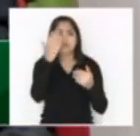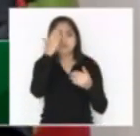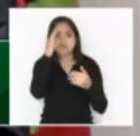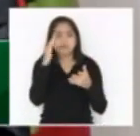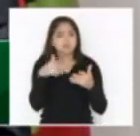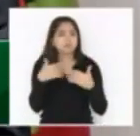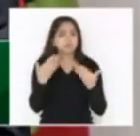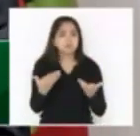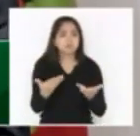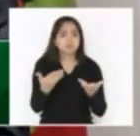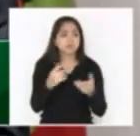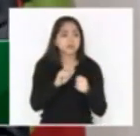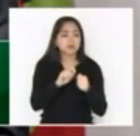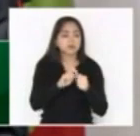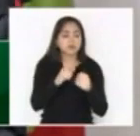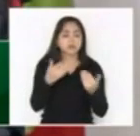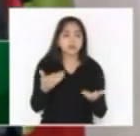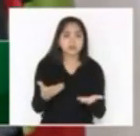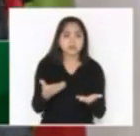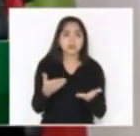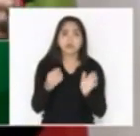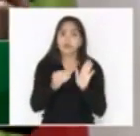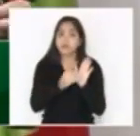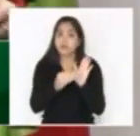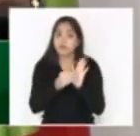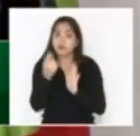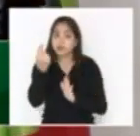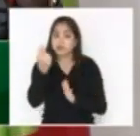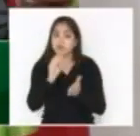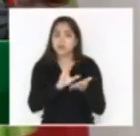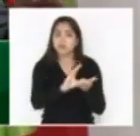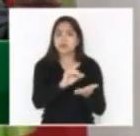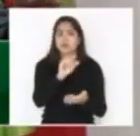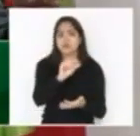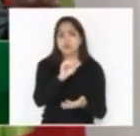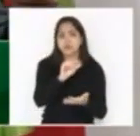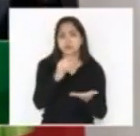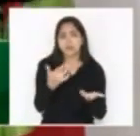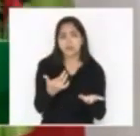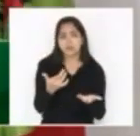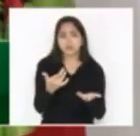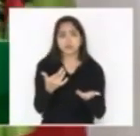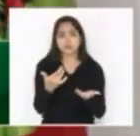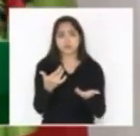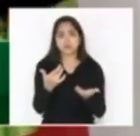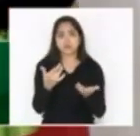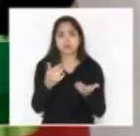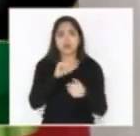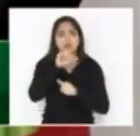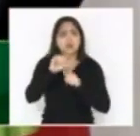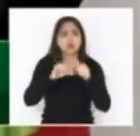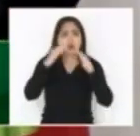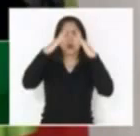sendo feito. Falta recursos mínimos, pequenos. Troca